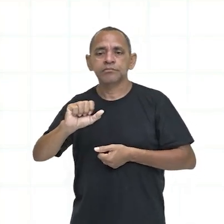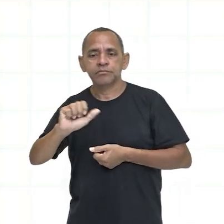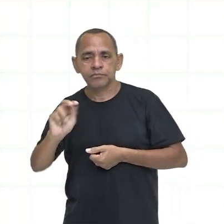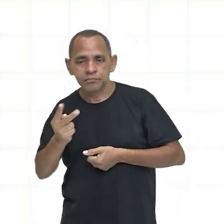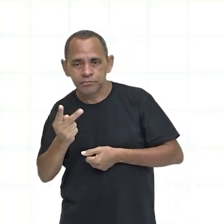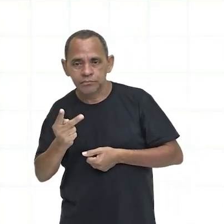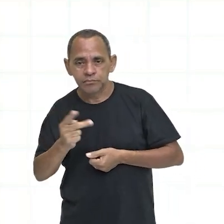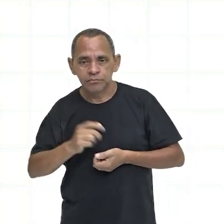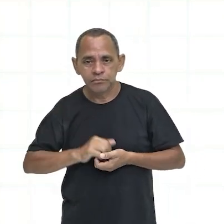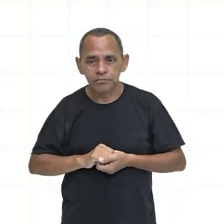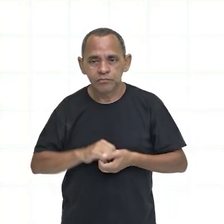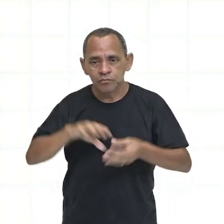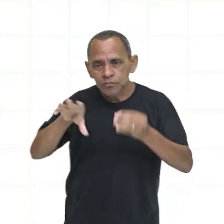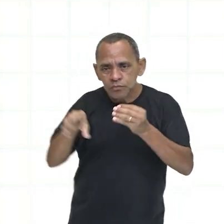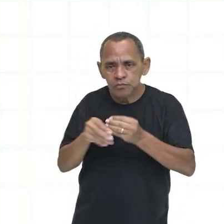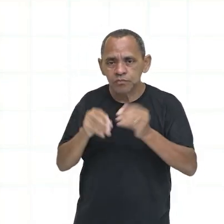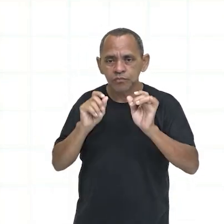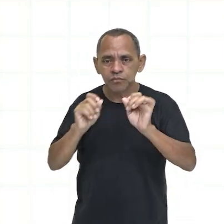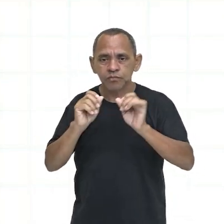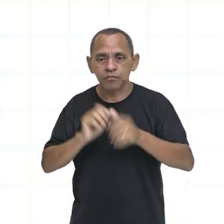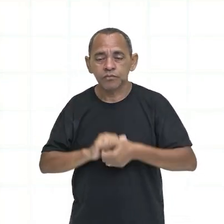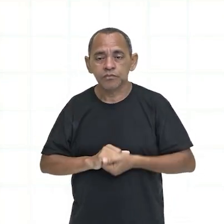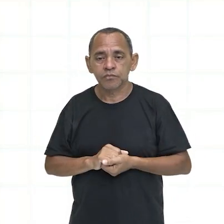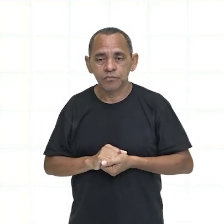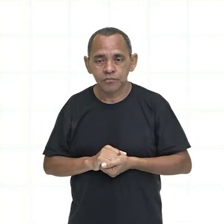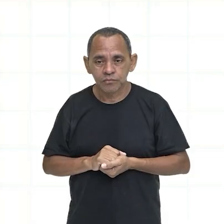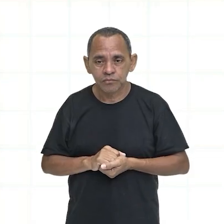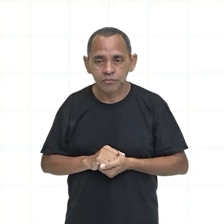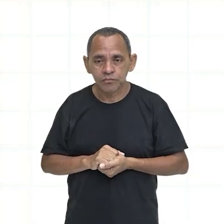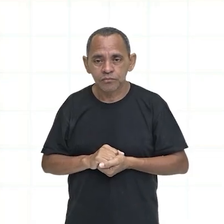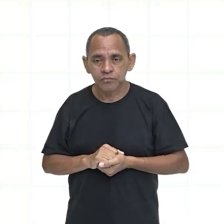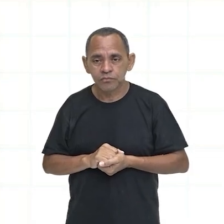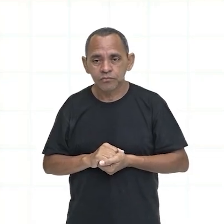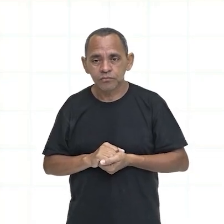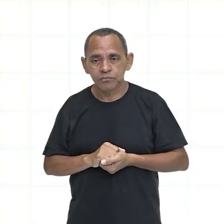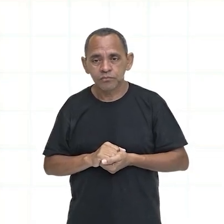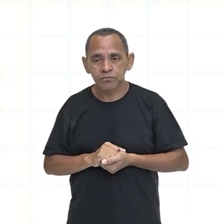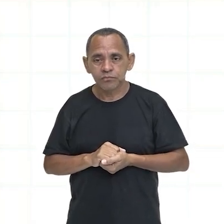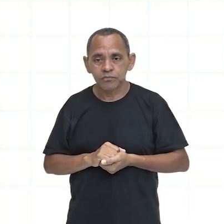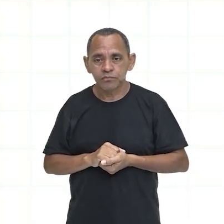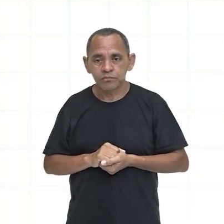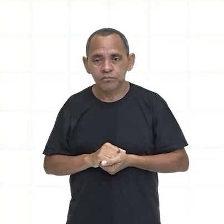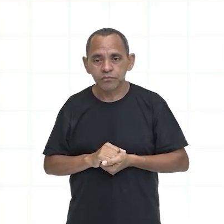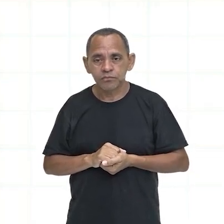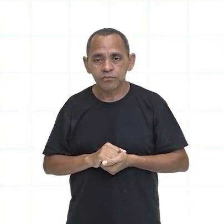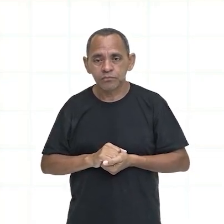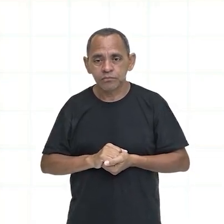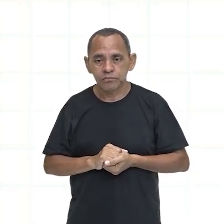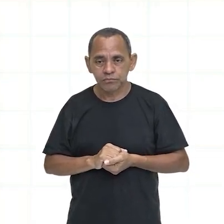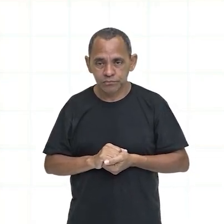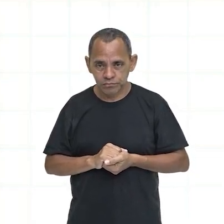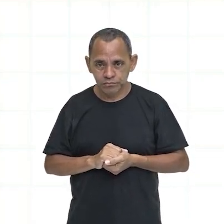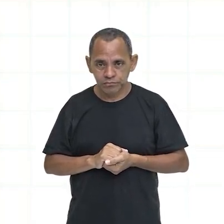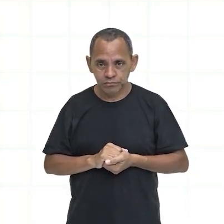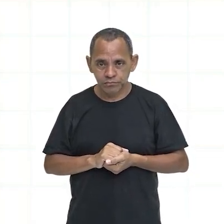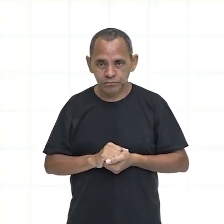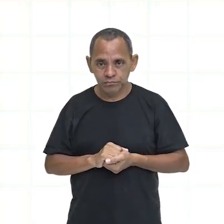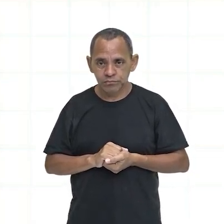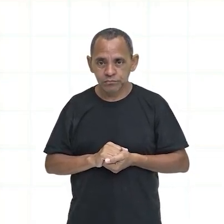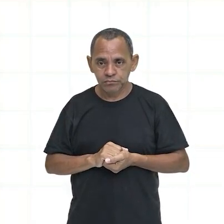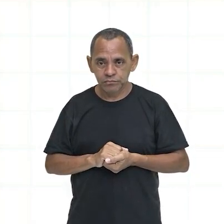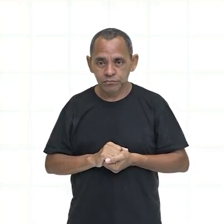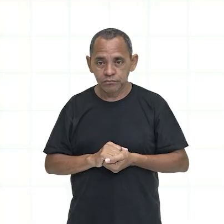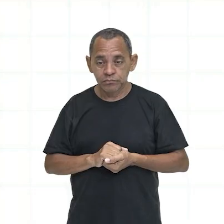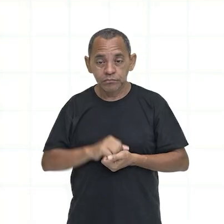SS e duplo Z, eu vou acrescentar o ES. Já se os verbos tiverem